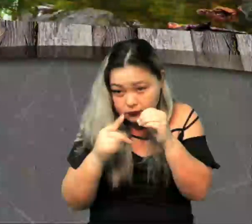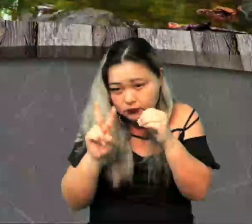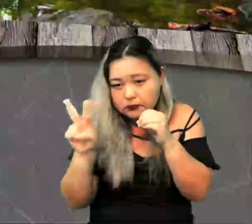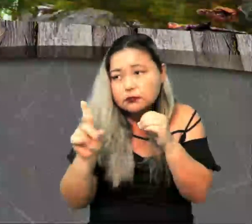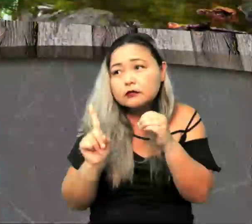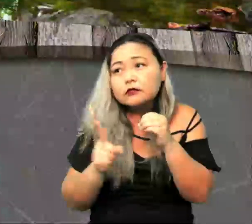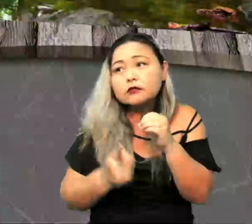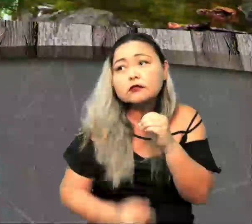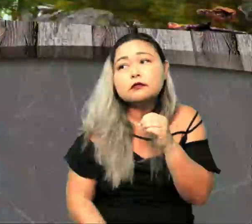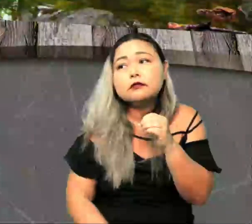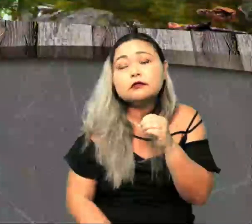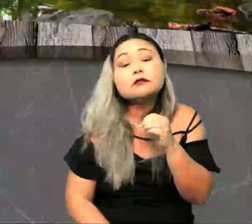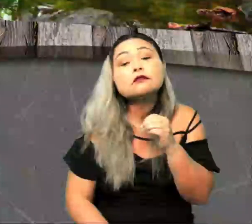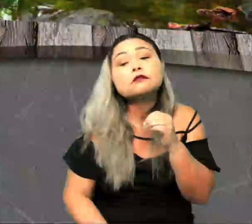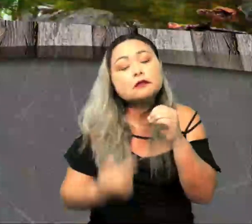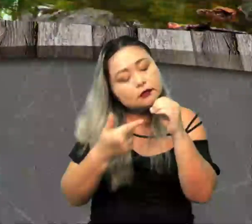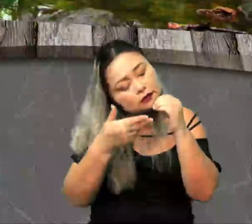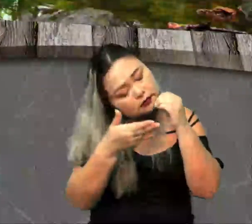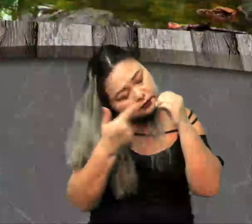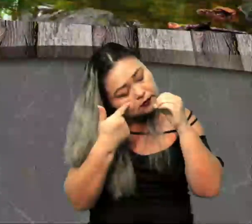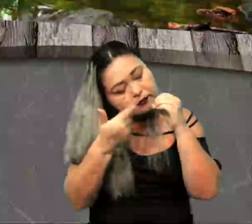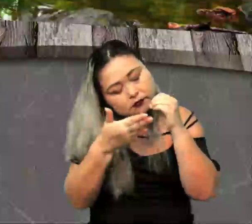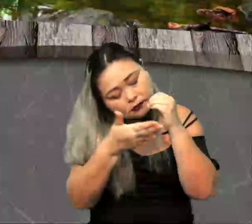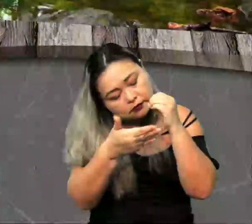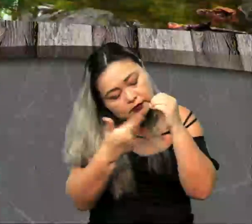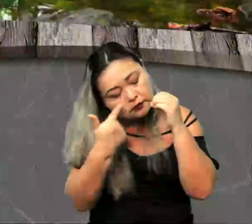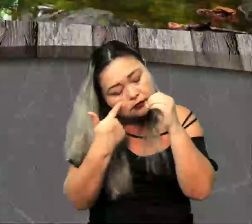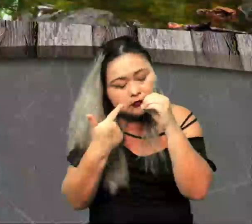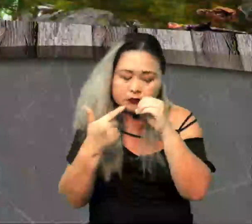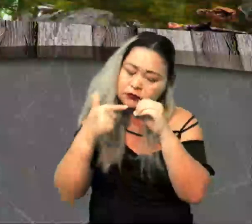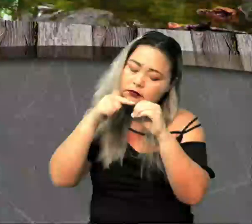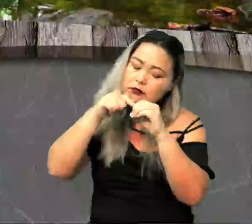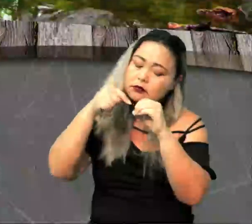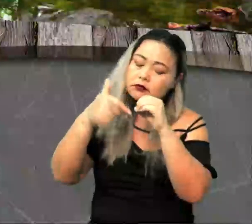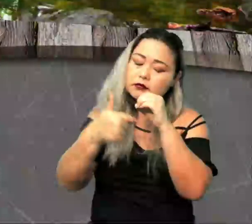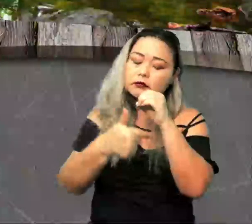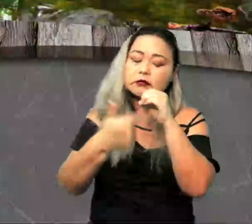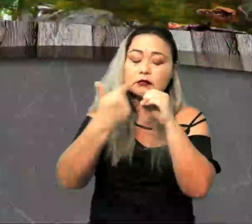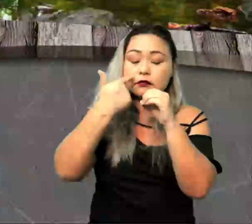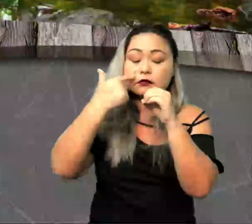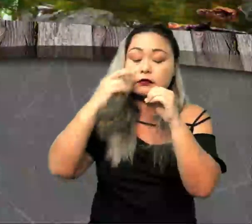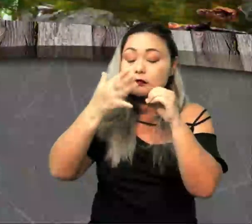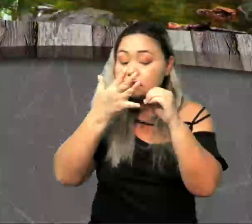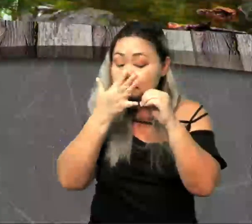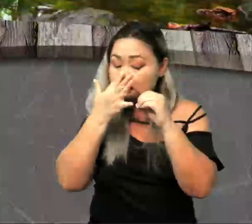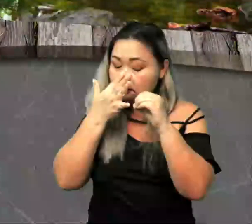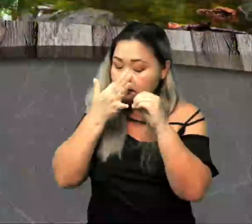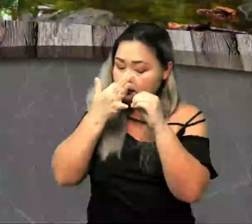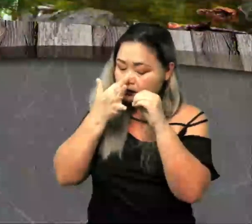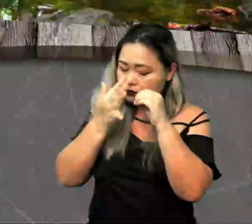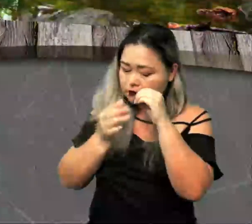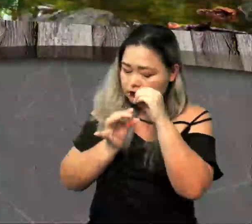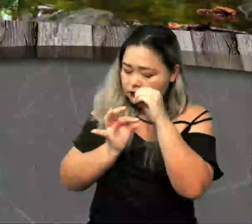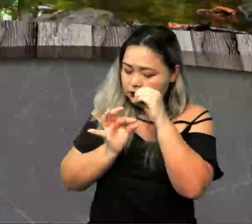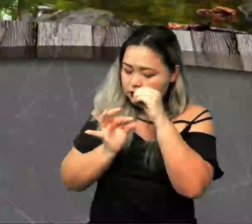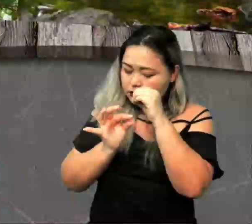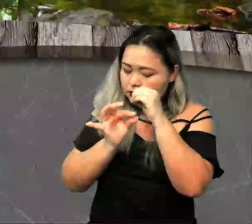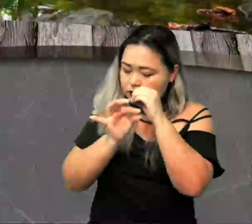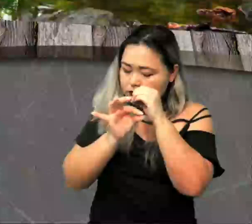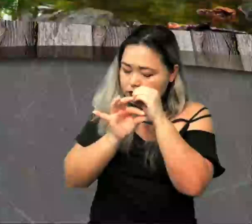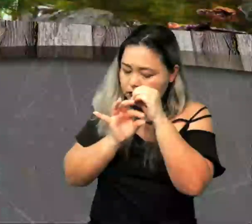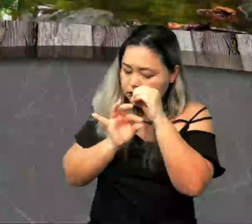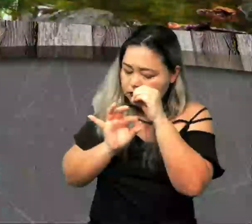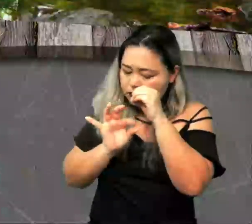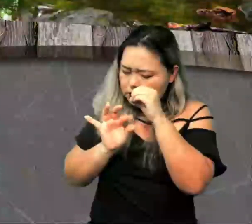ali. Quando ele colocou, ele observou ao microscópio uns